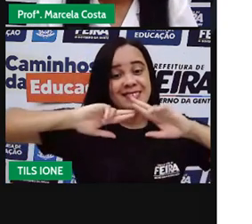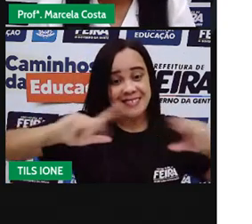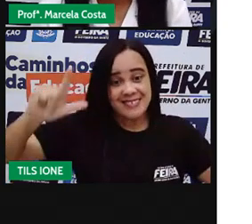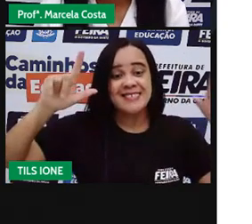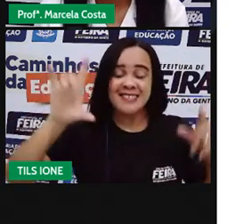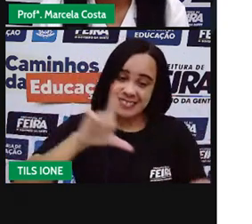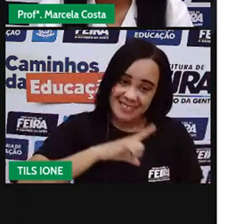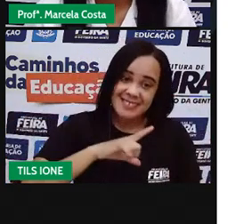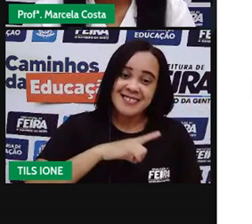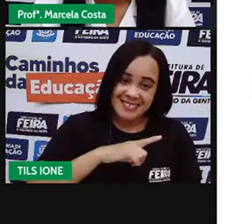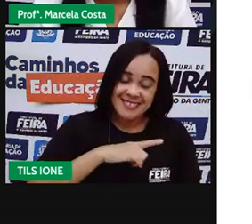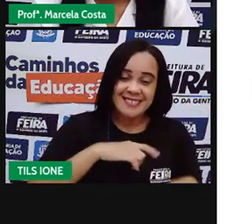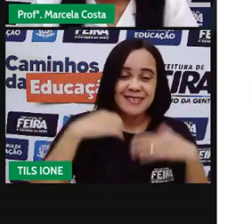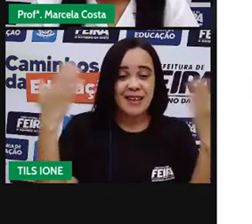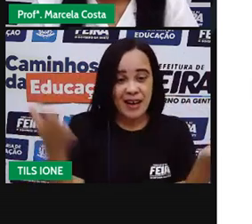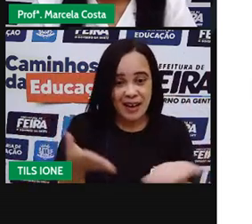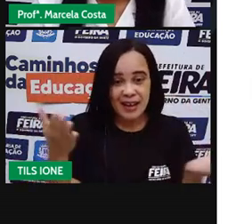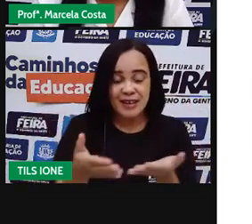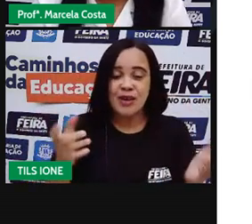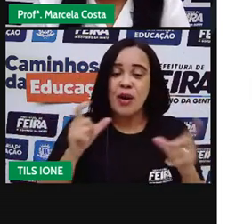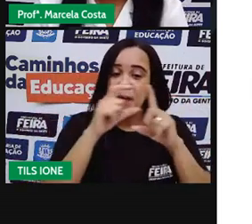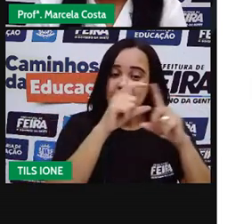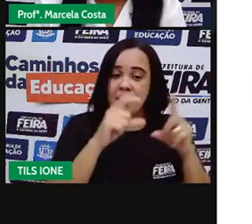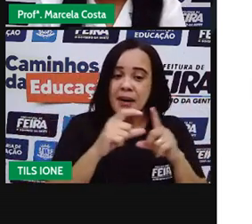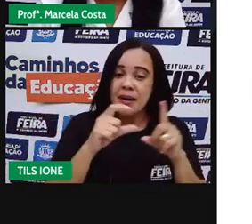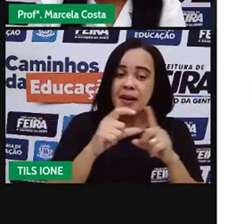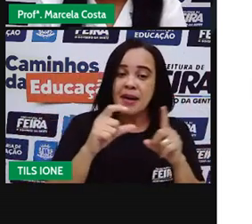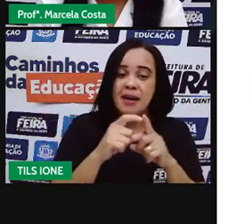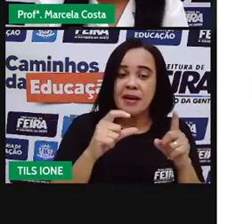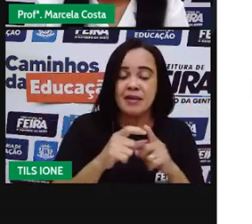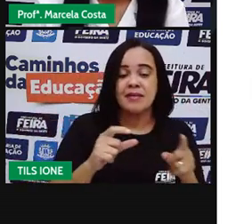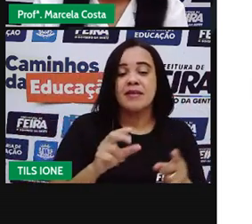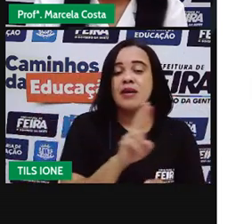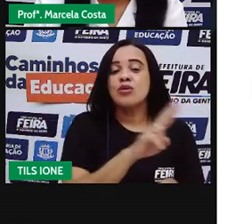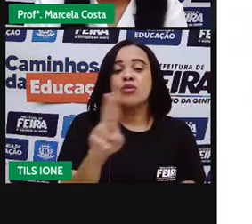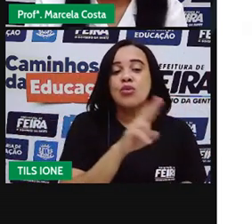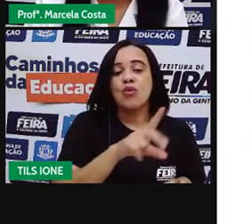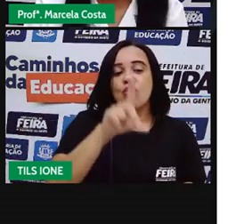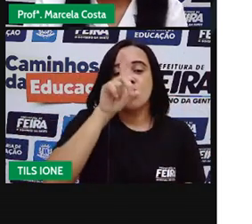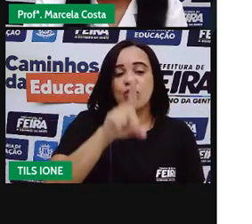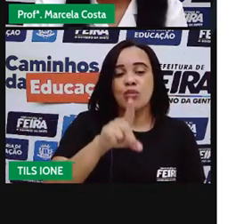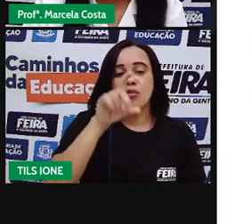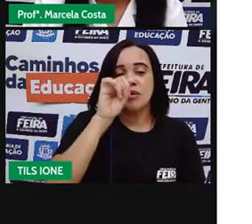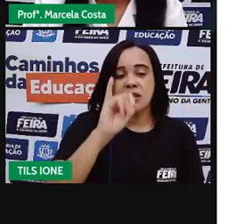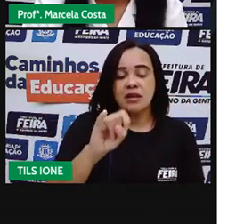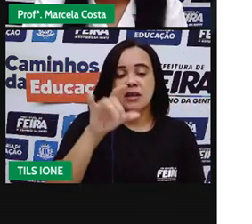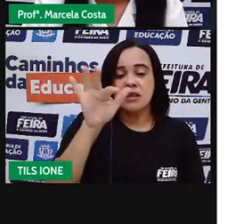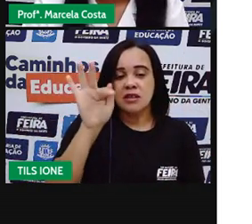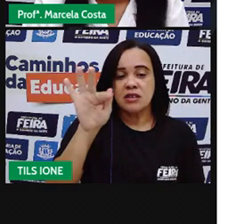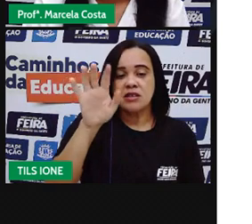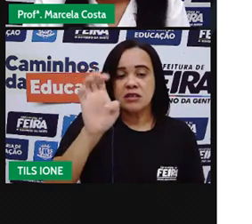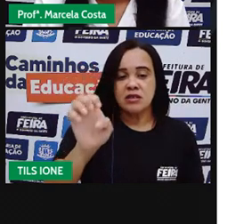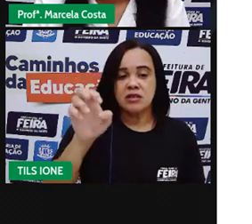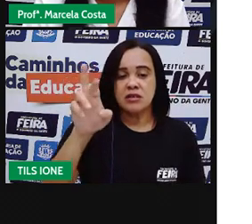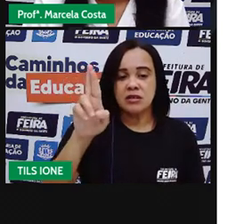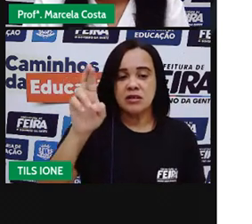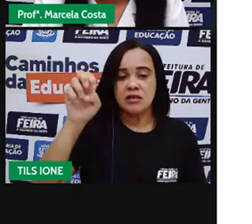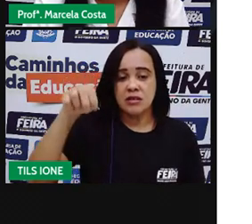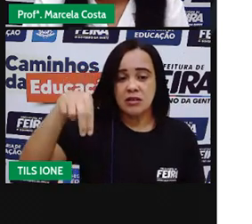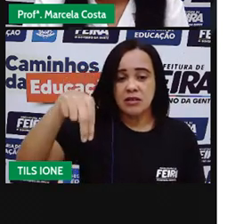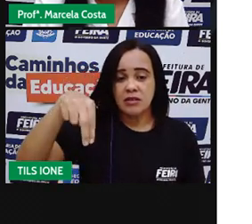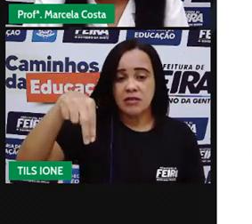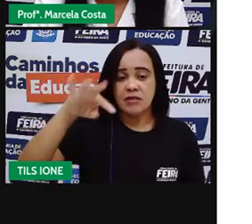Agora vamos escrever aí a palavra diferente. Escreva aí no seu caderno.